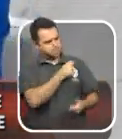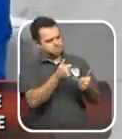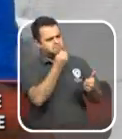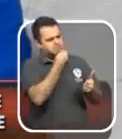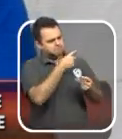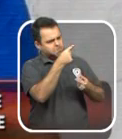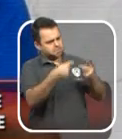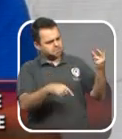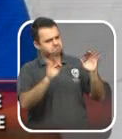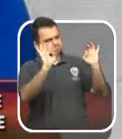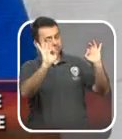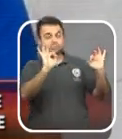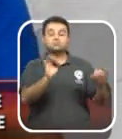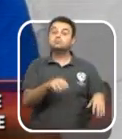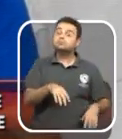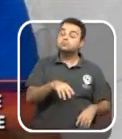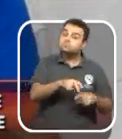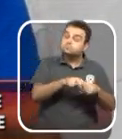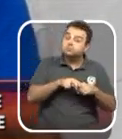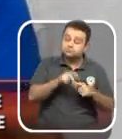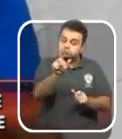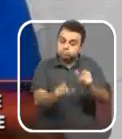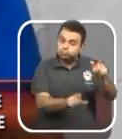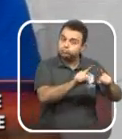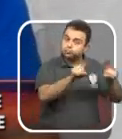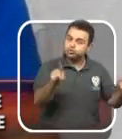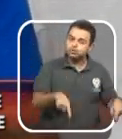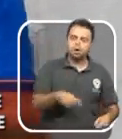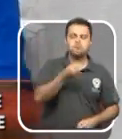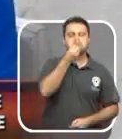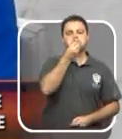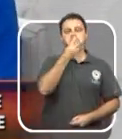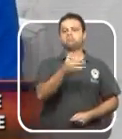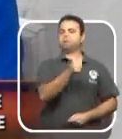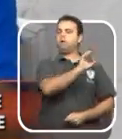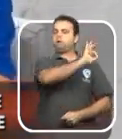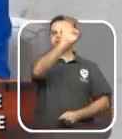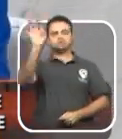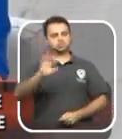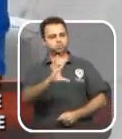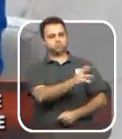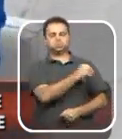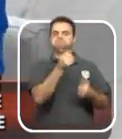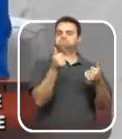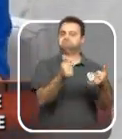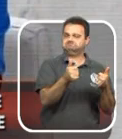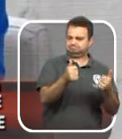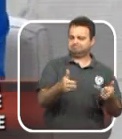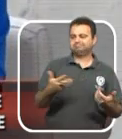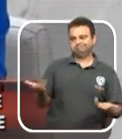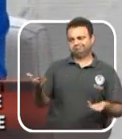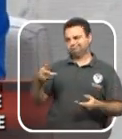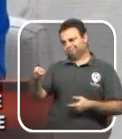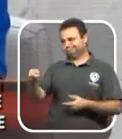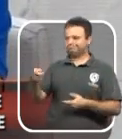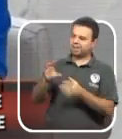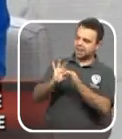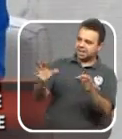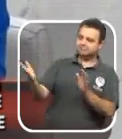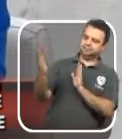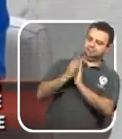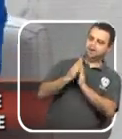o próprio tribunal reconhece, isso é importante, nós queremos que ela continue, mas isso é possível por conta do quadro de funcionários